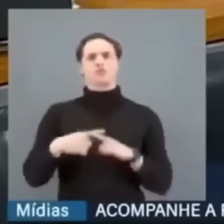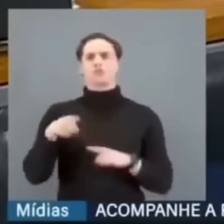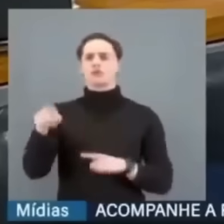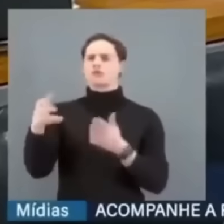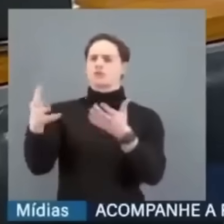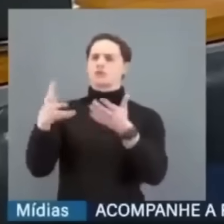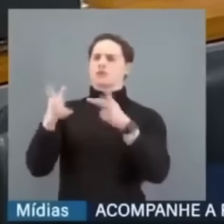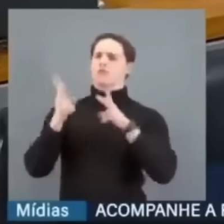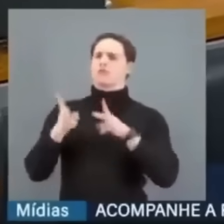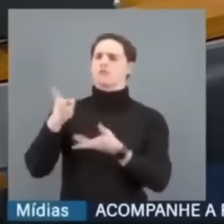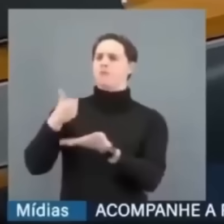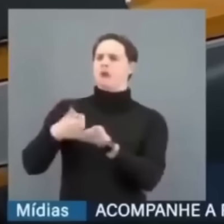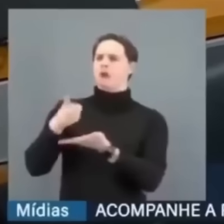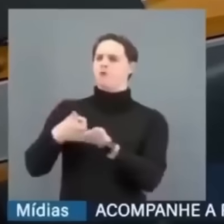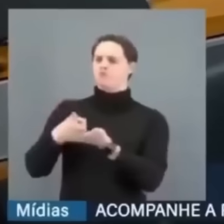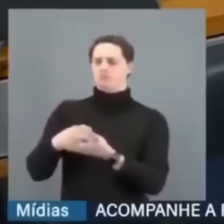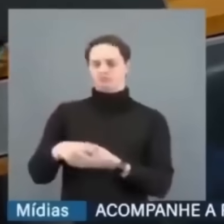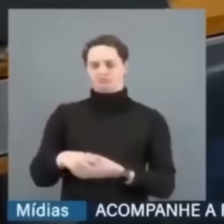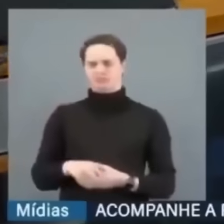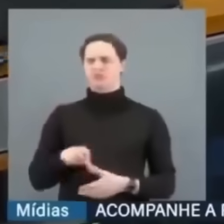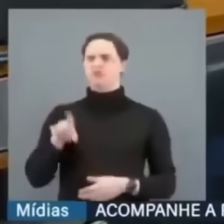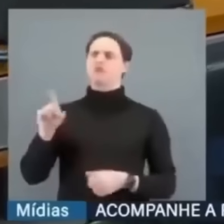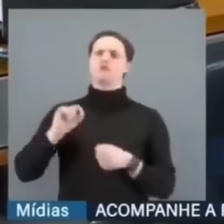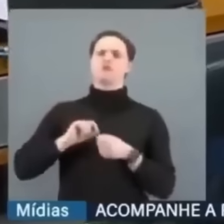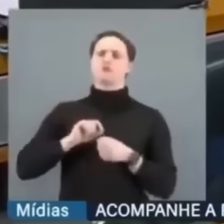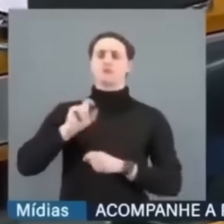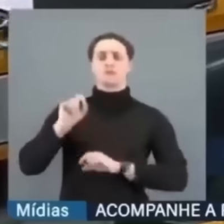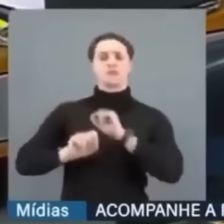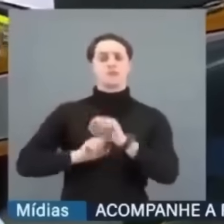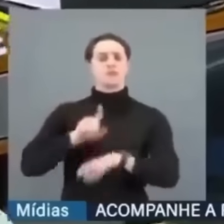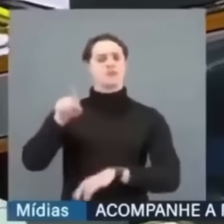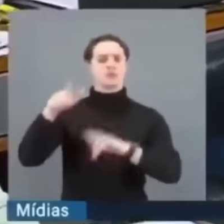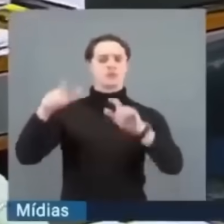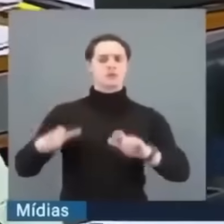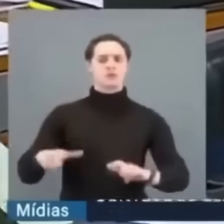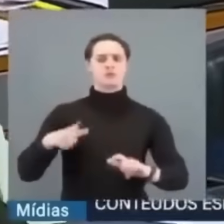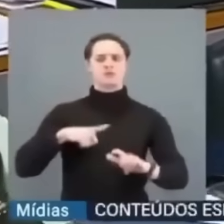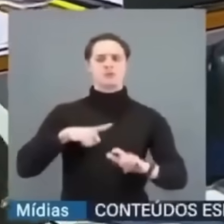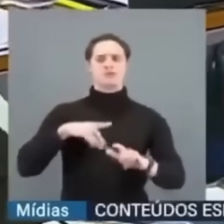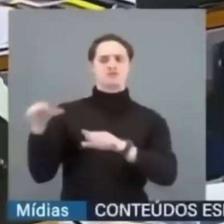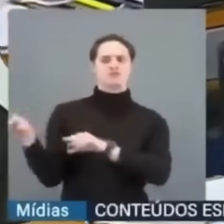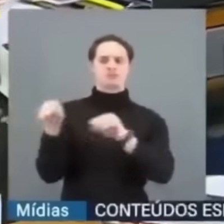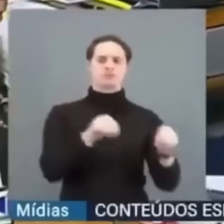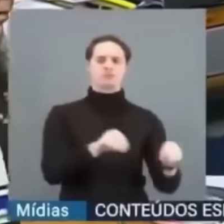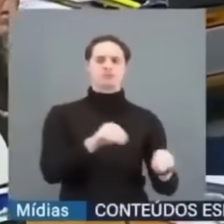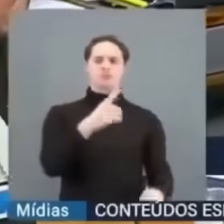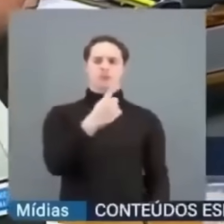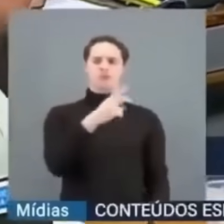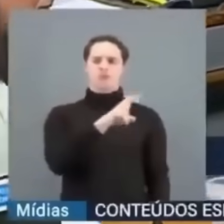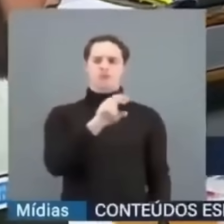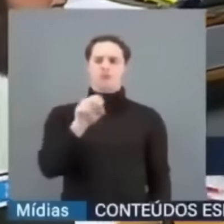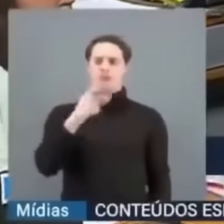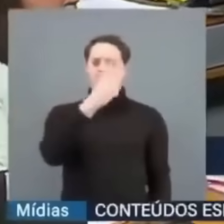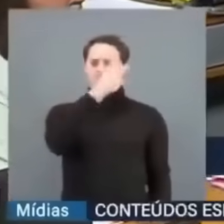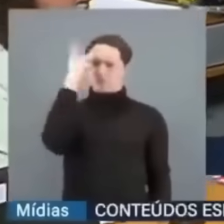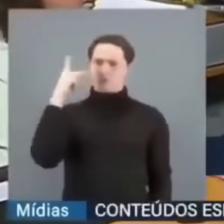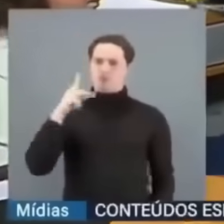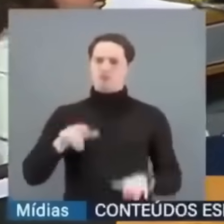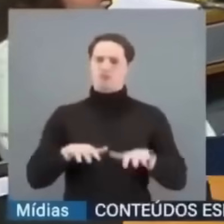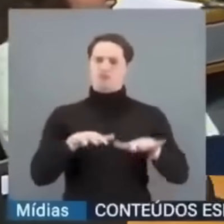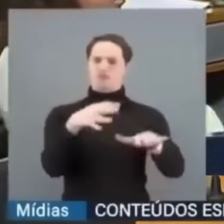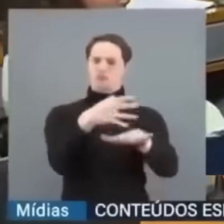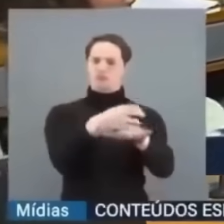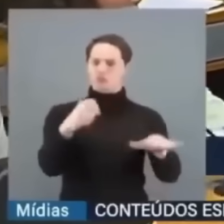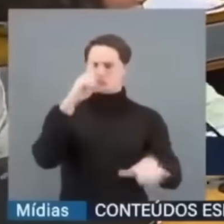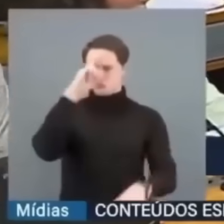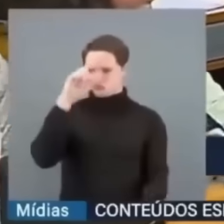senhor naquela posição. O que o senhor faria lá? Traria esses 1.500 homens para consolidar o golpe do dia 8?